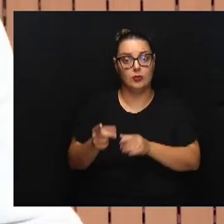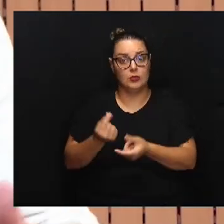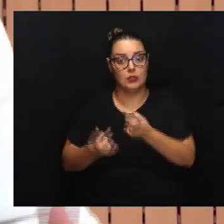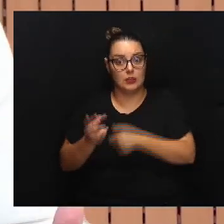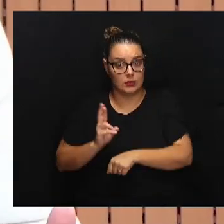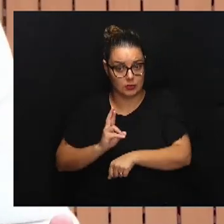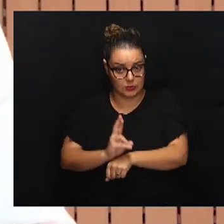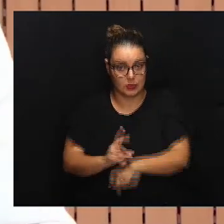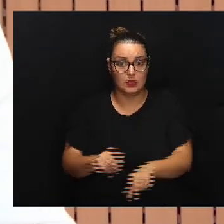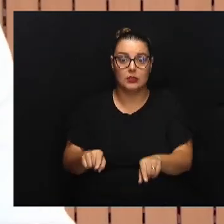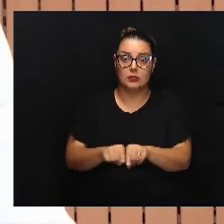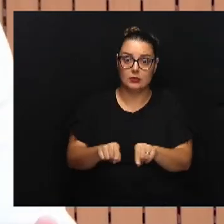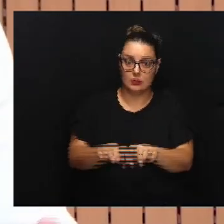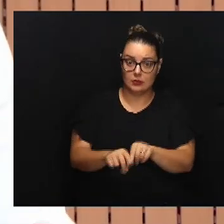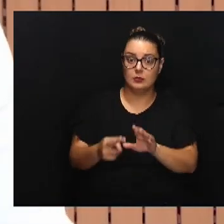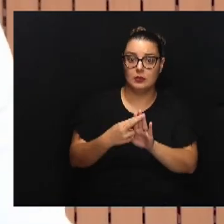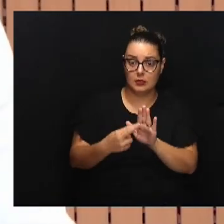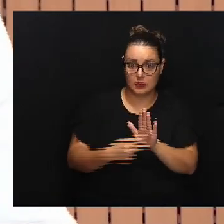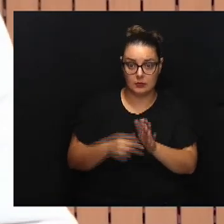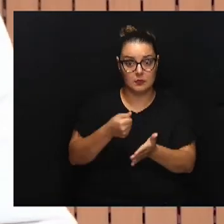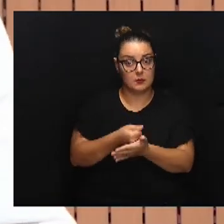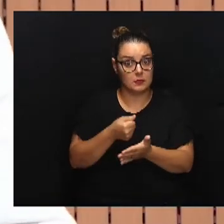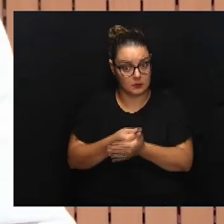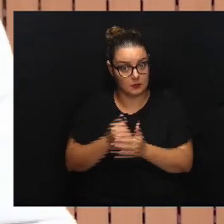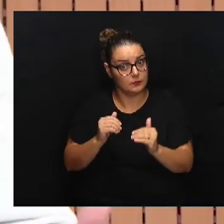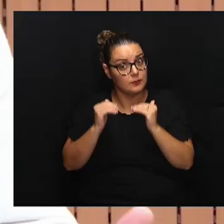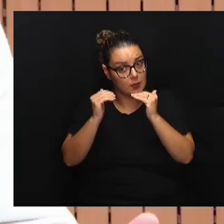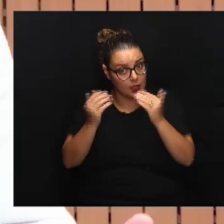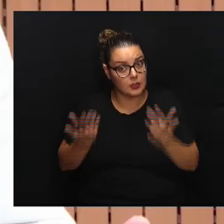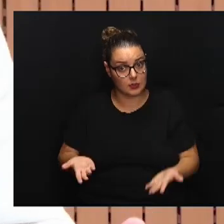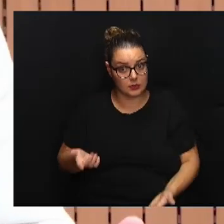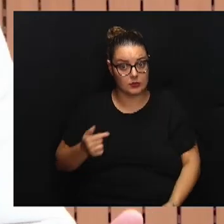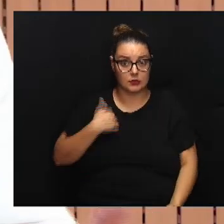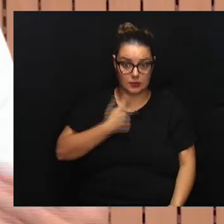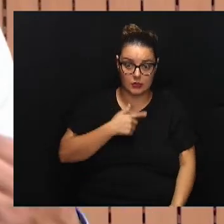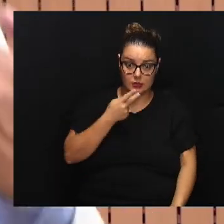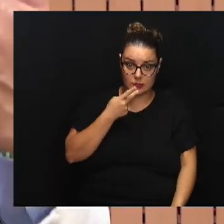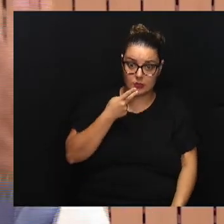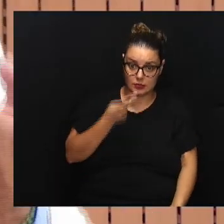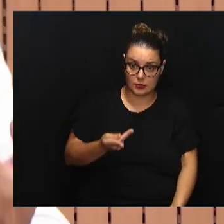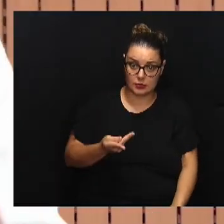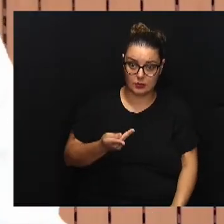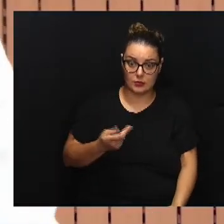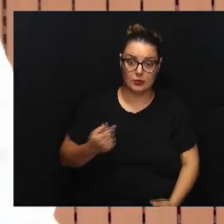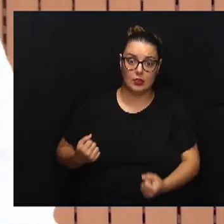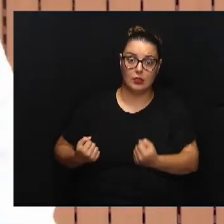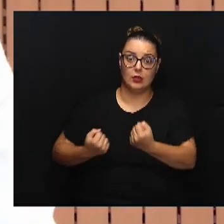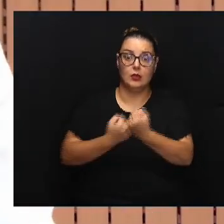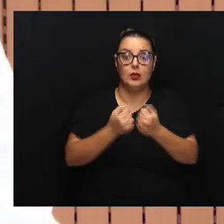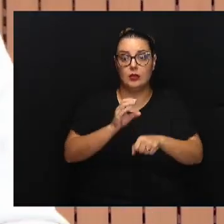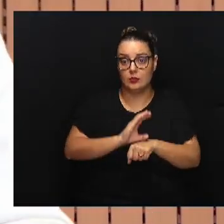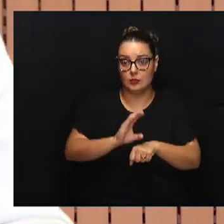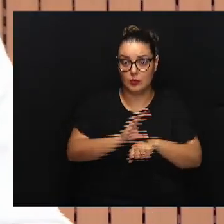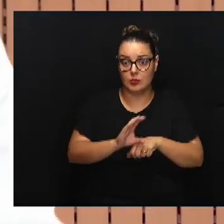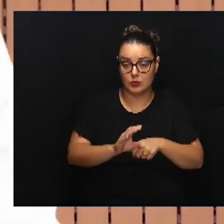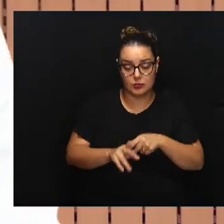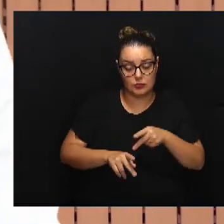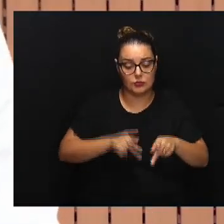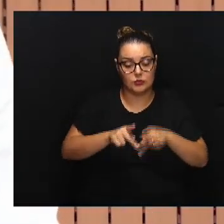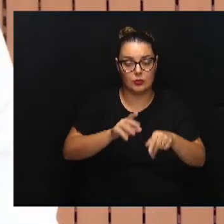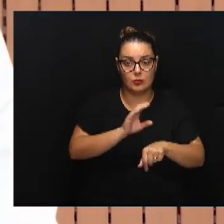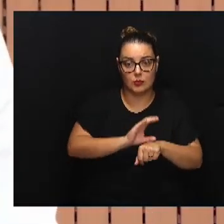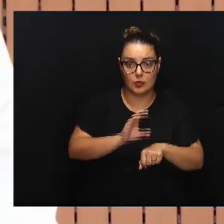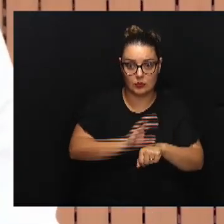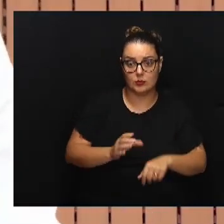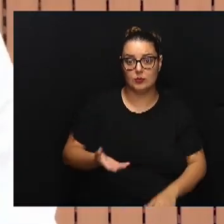recursos também têm regras mais rígidas, né? E nós estamos falando de apoio a cursinhos populares pelo Ministério